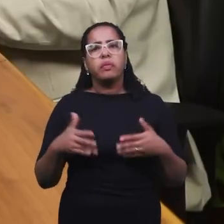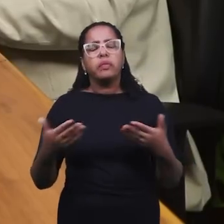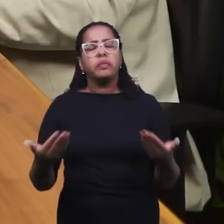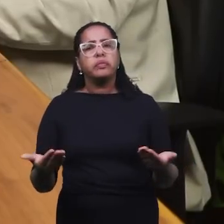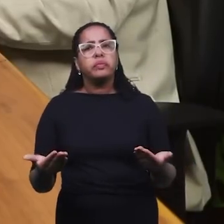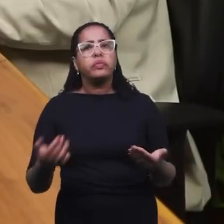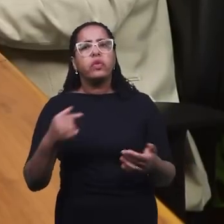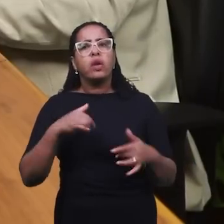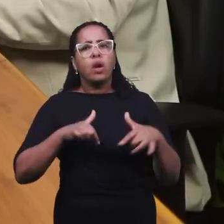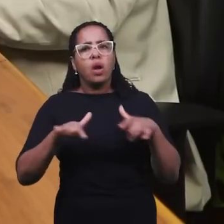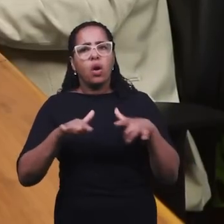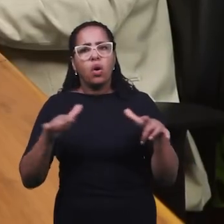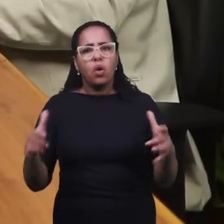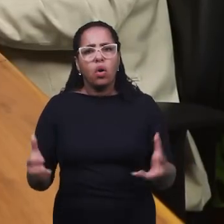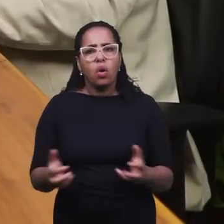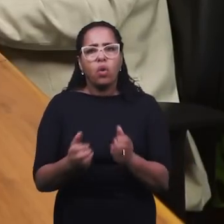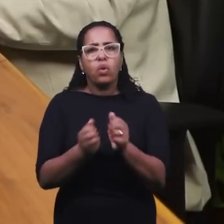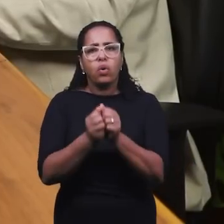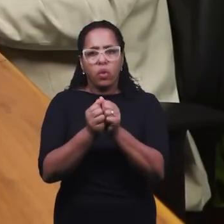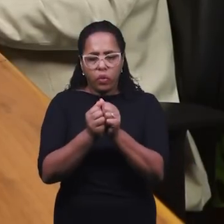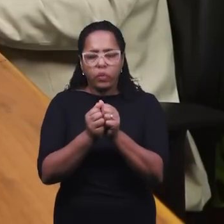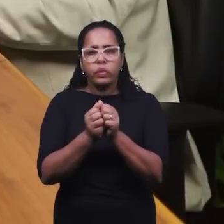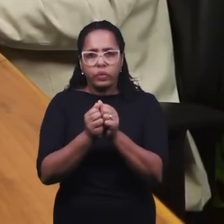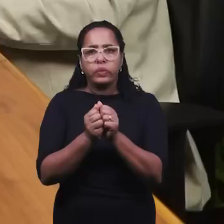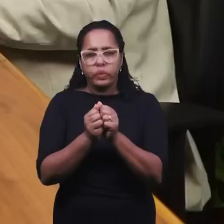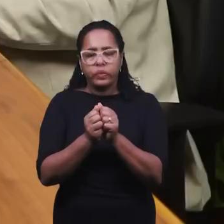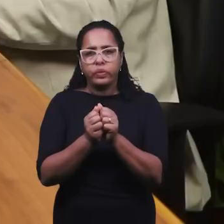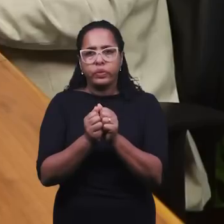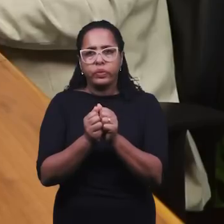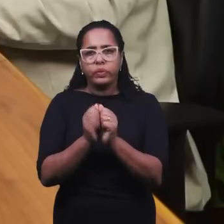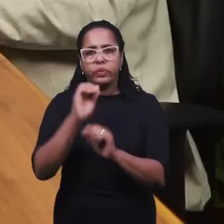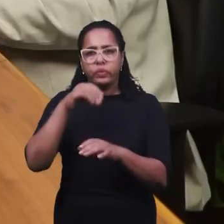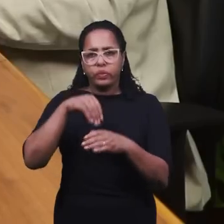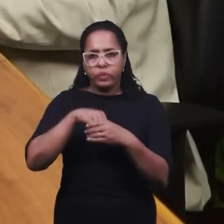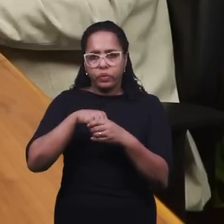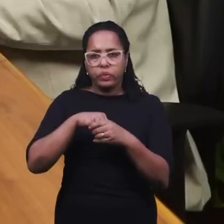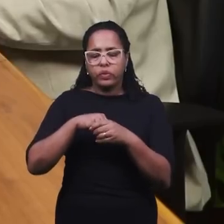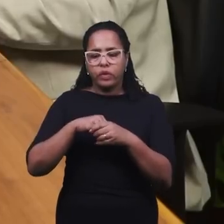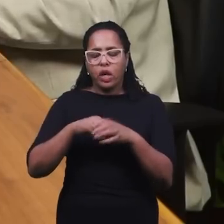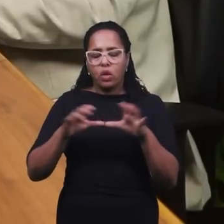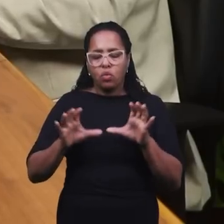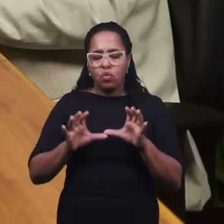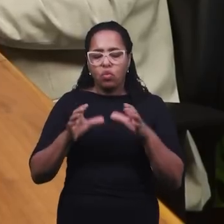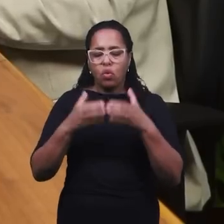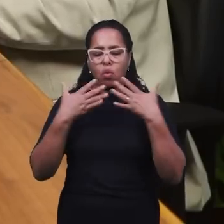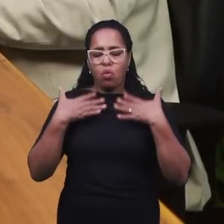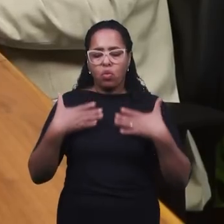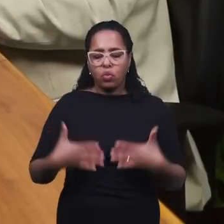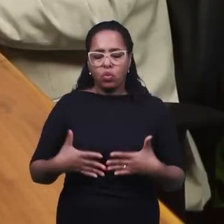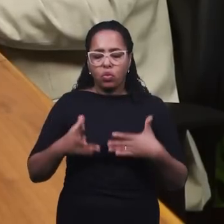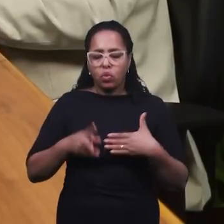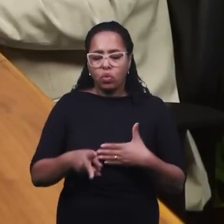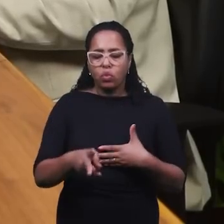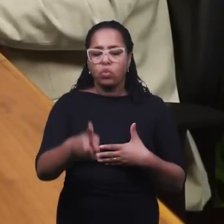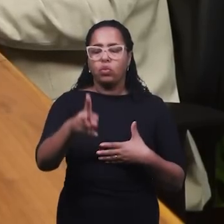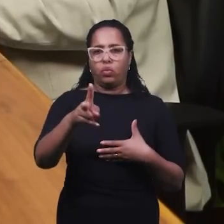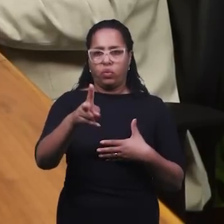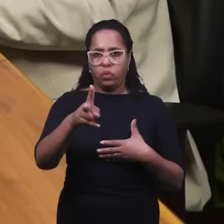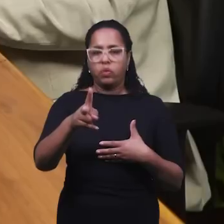Isso o ministério é uma função, ele tem uma outra função. Então, ele tem que entender